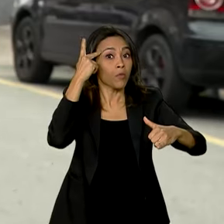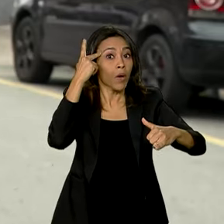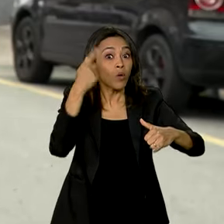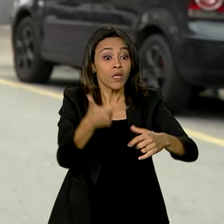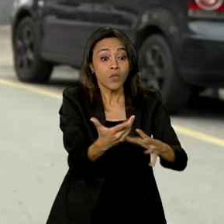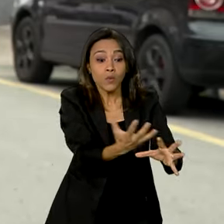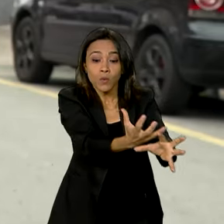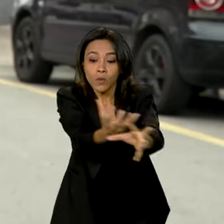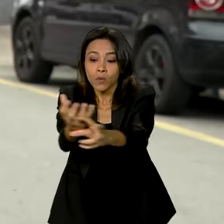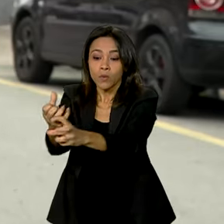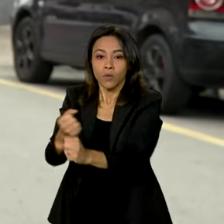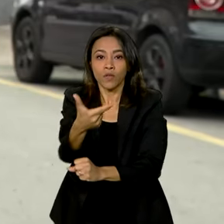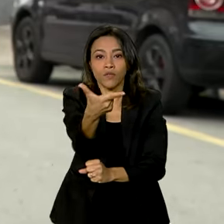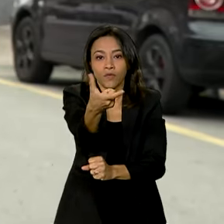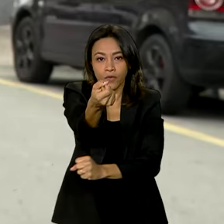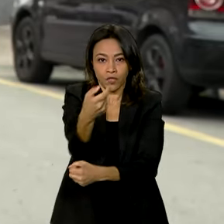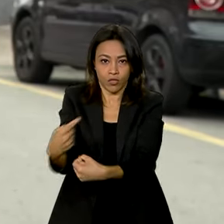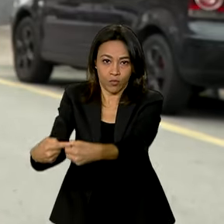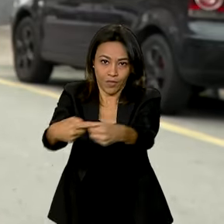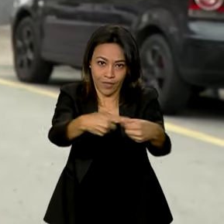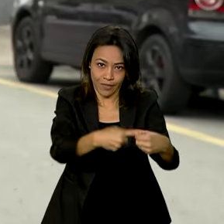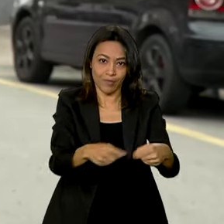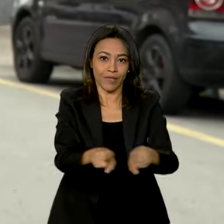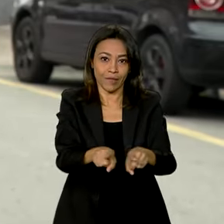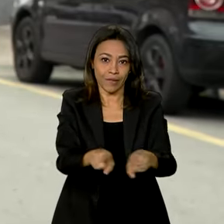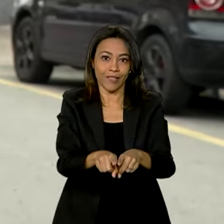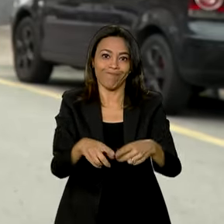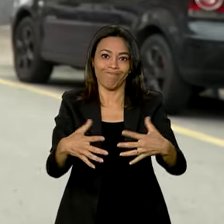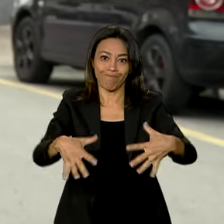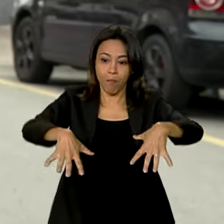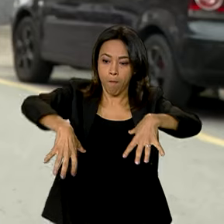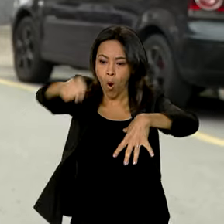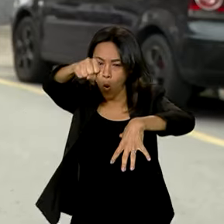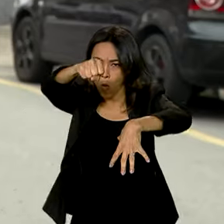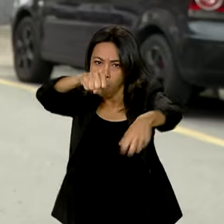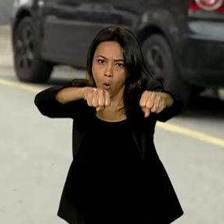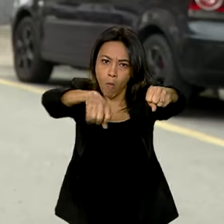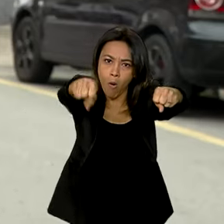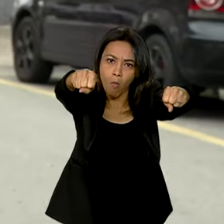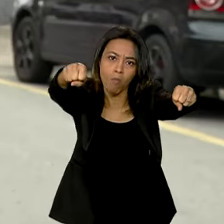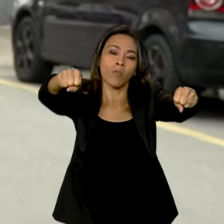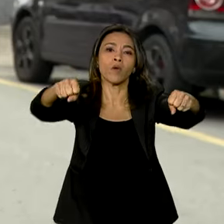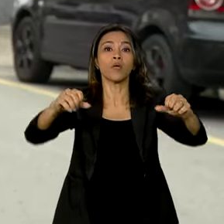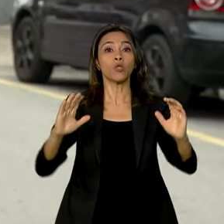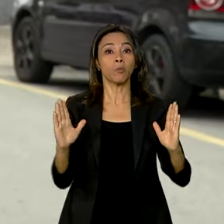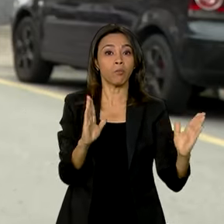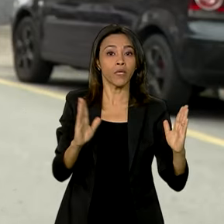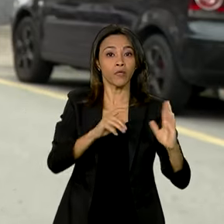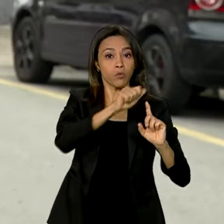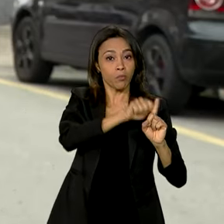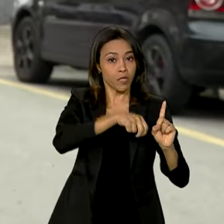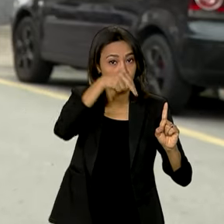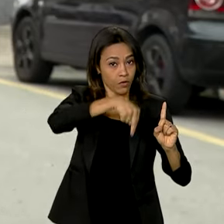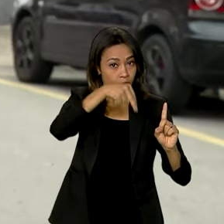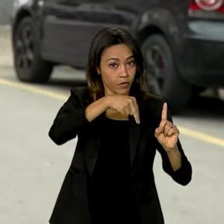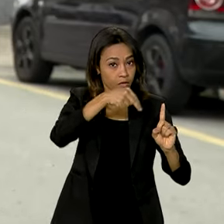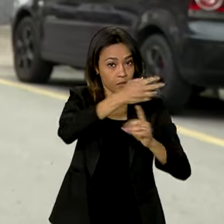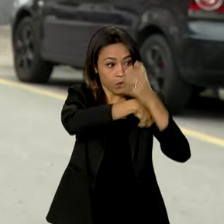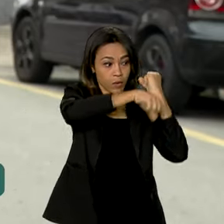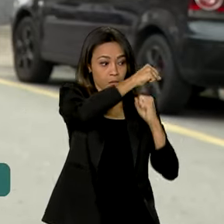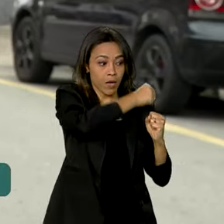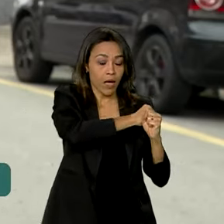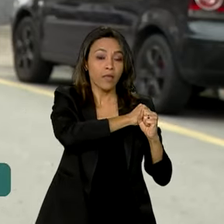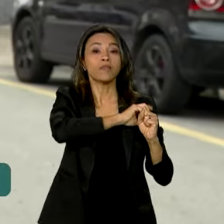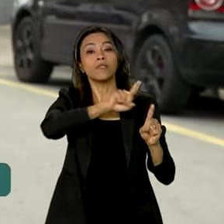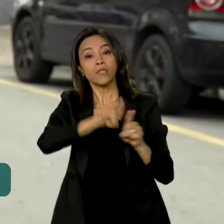municípios da região metropolitana. Isso em apagões que aconteceram entre novembro do ano passado e